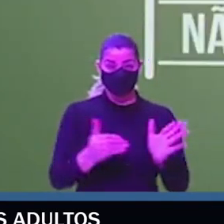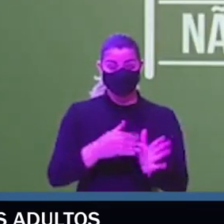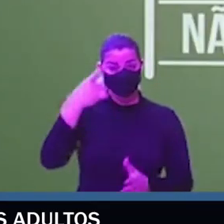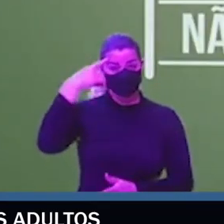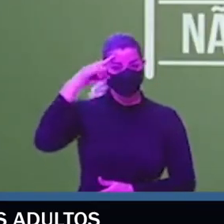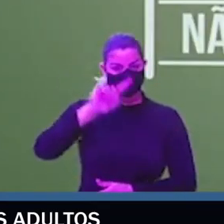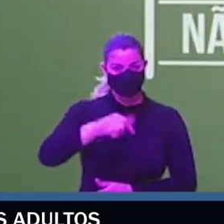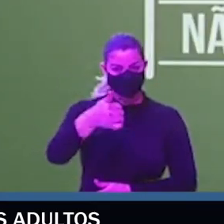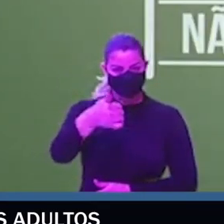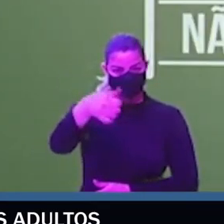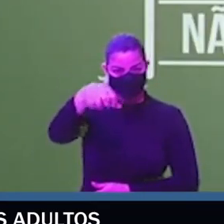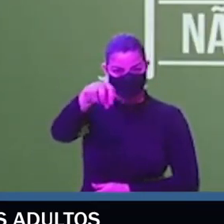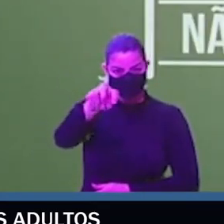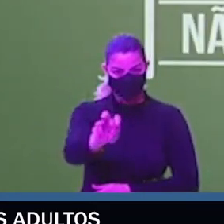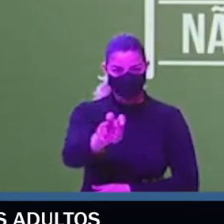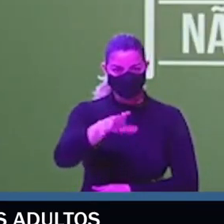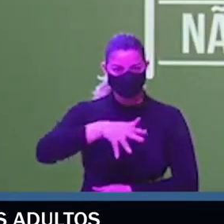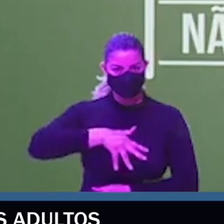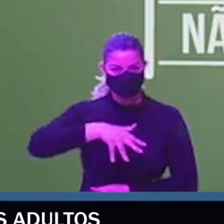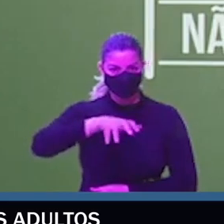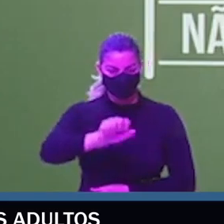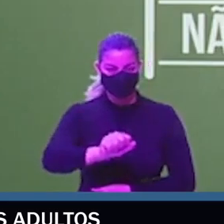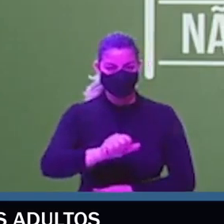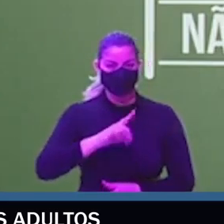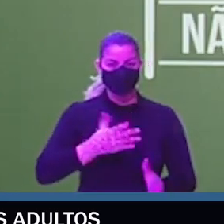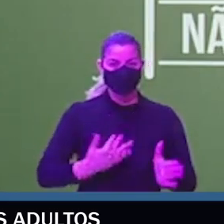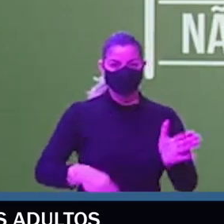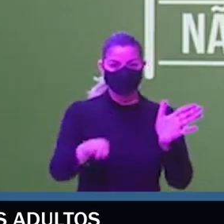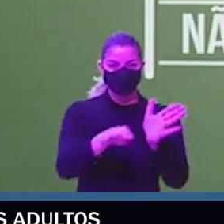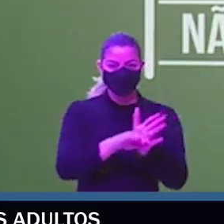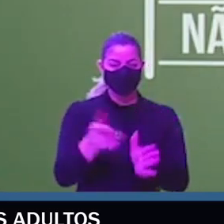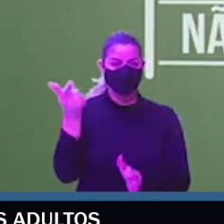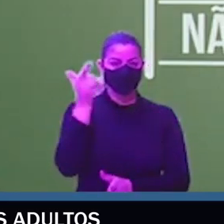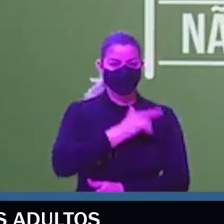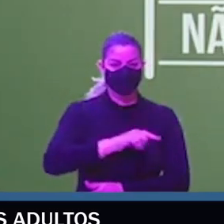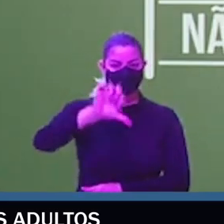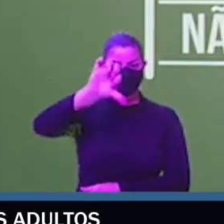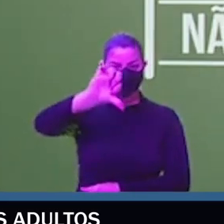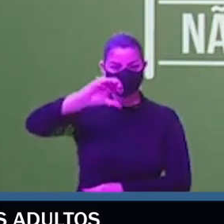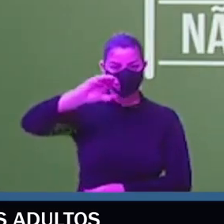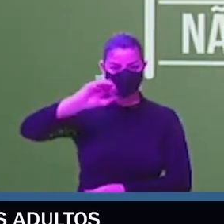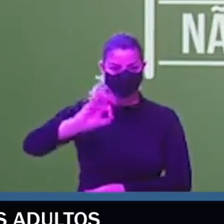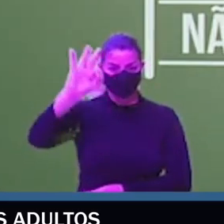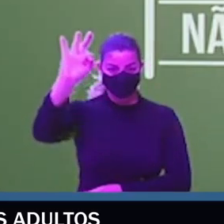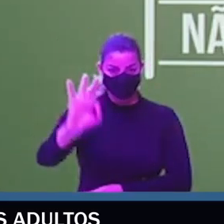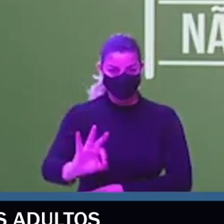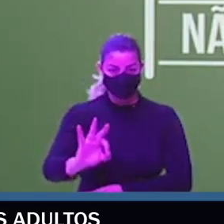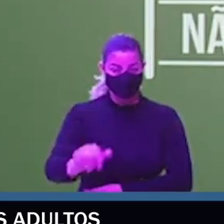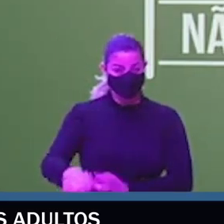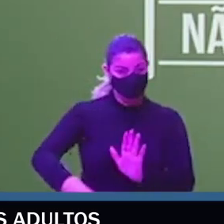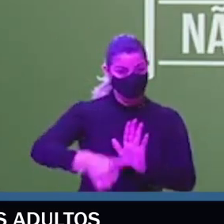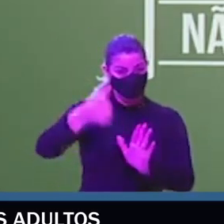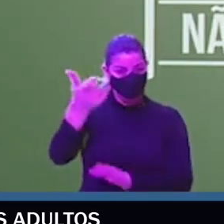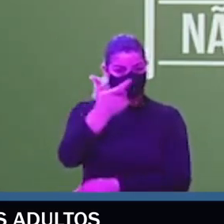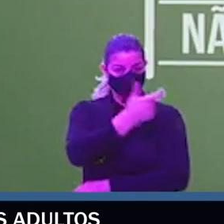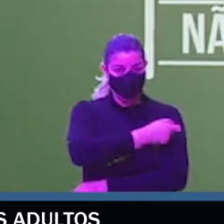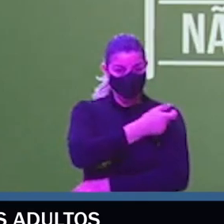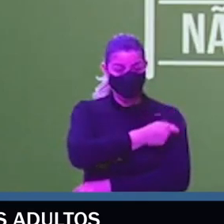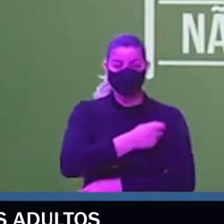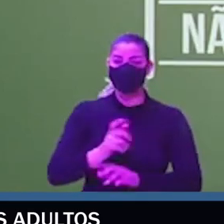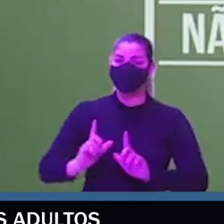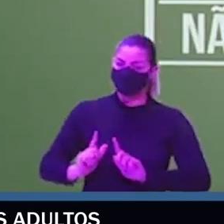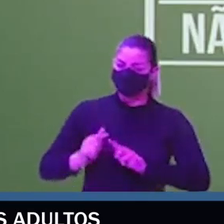dia quinze E chegamos a 90 porcento da nossa população com a primeira dose como fazer